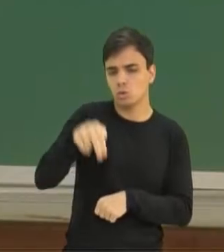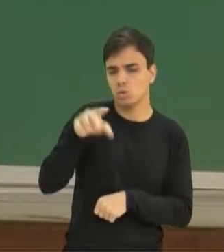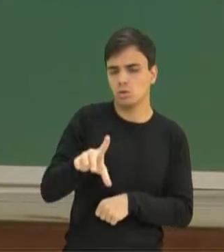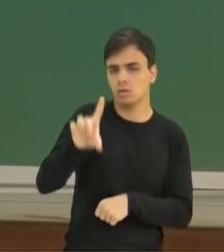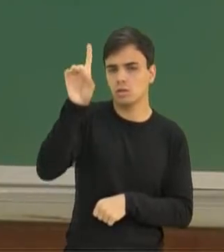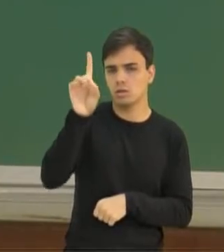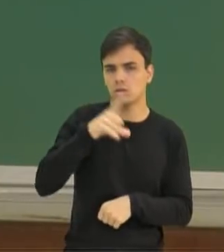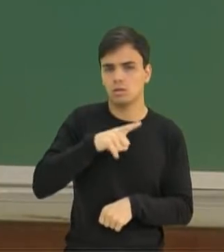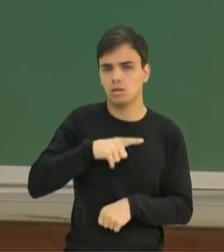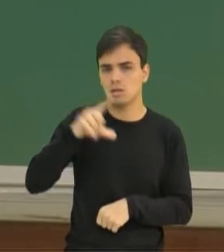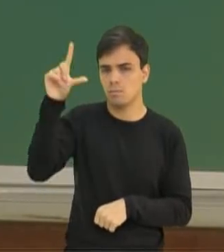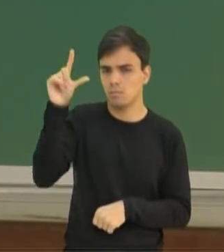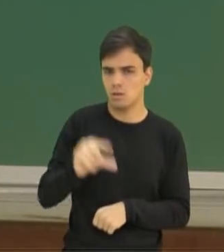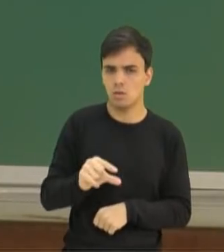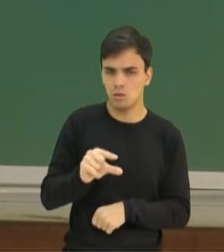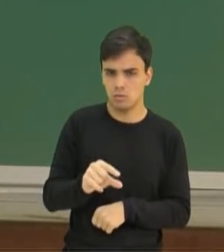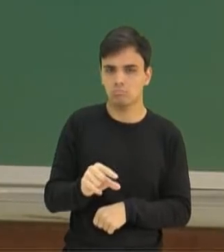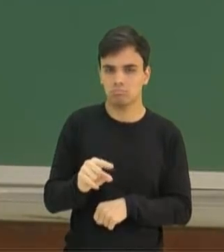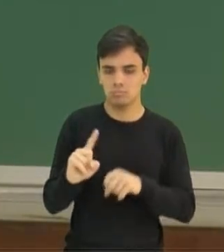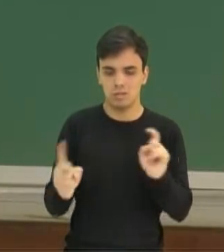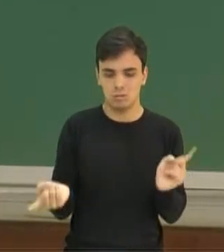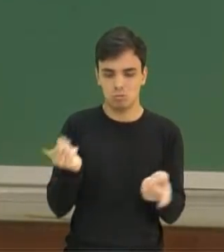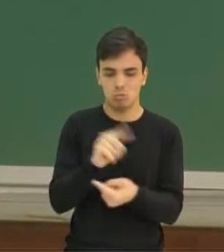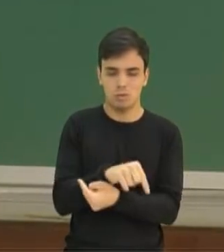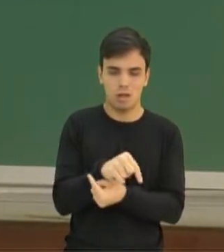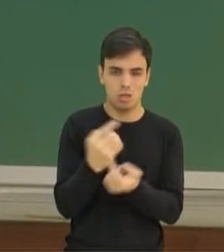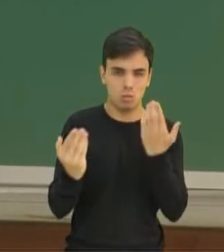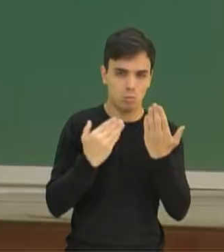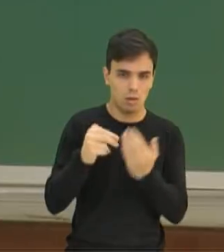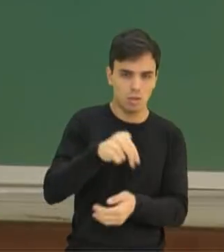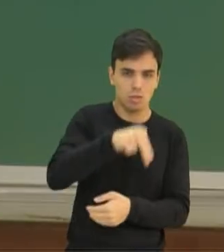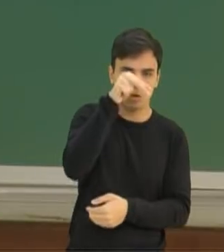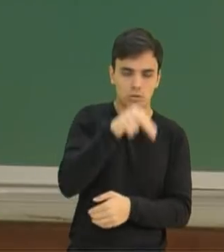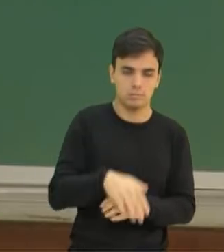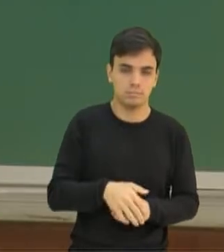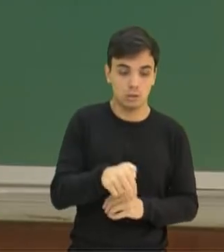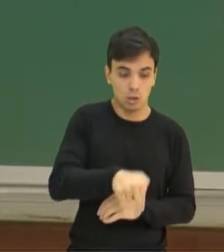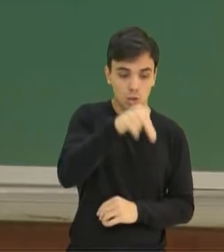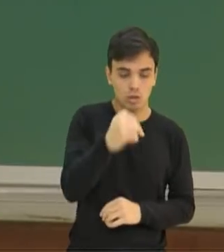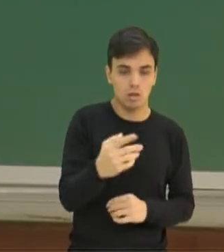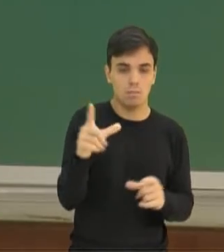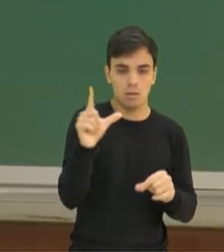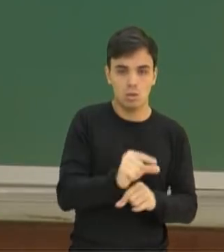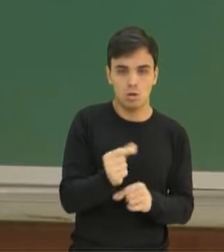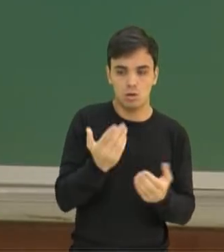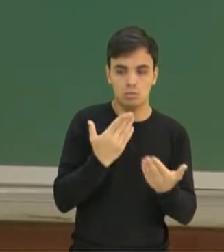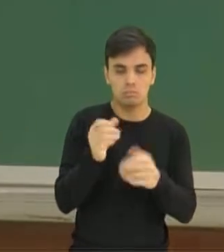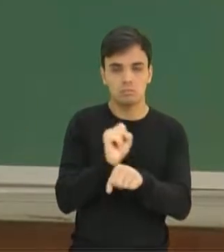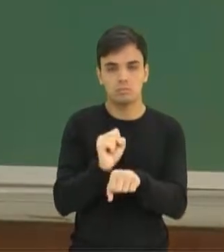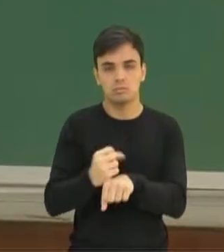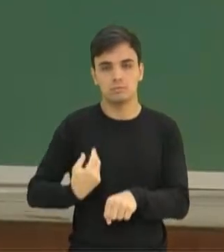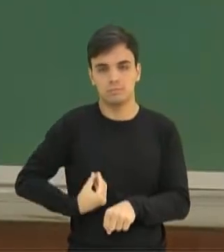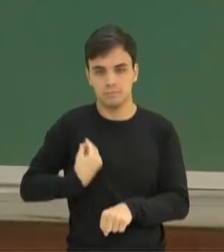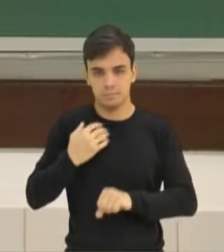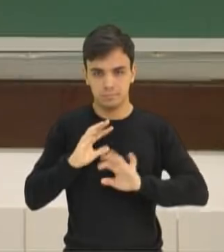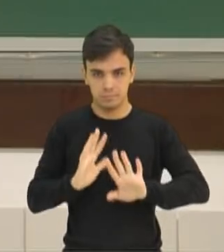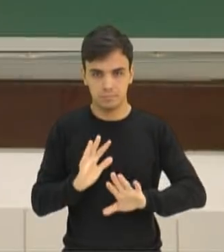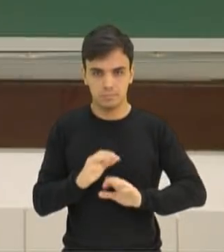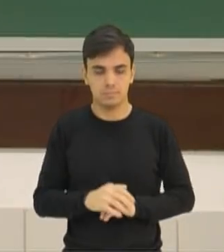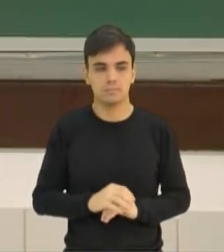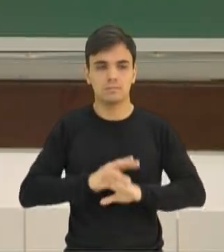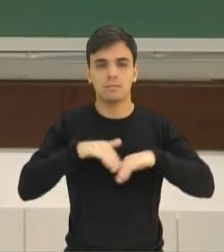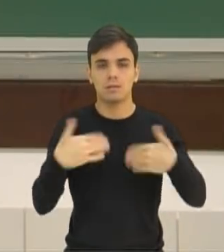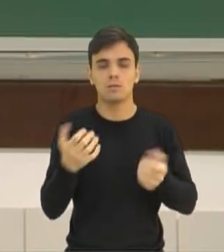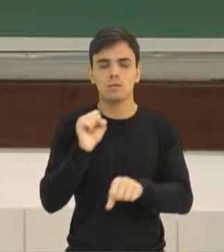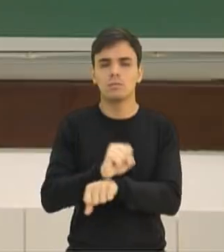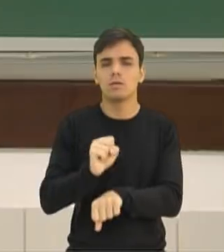se comparada com o Norte? É o contrário também. O Norte tem menor expectativa de vida em relação ao Nordeste, certo? Então, assim,